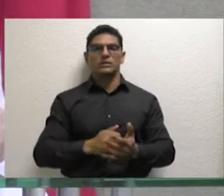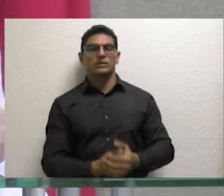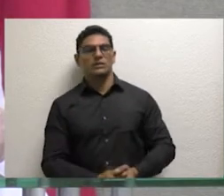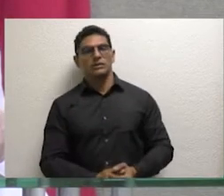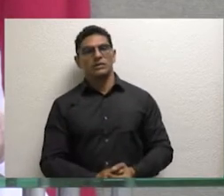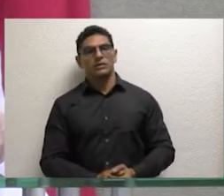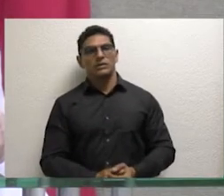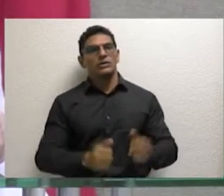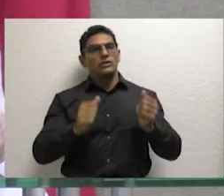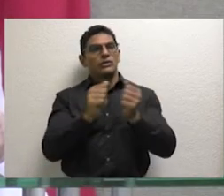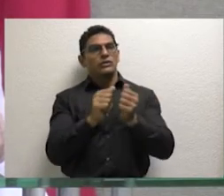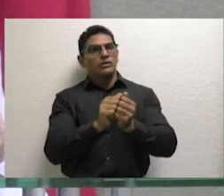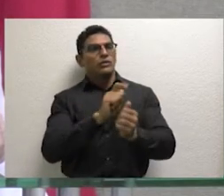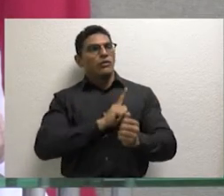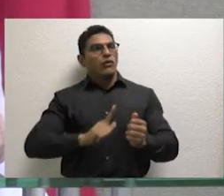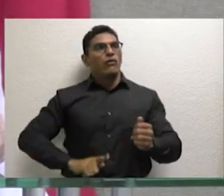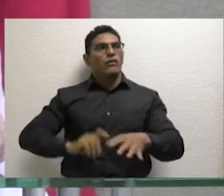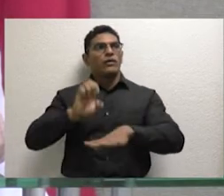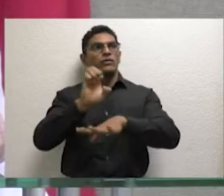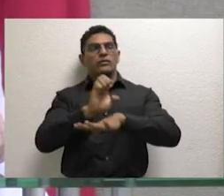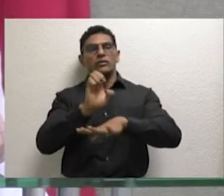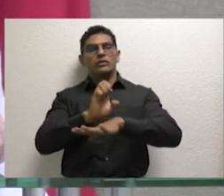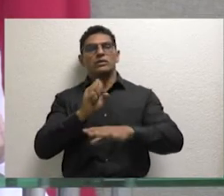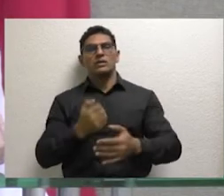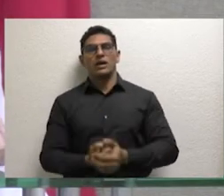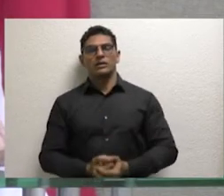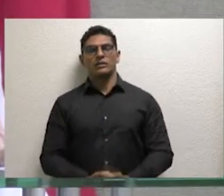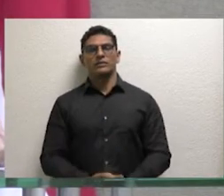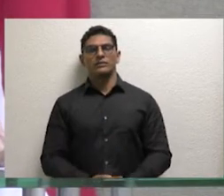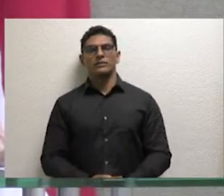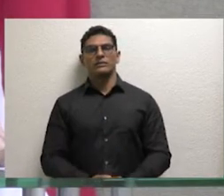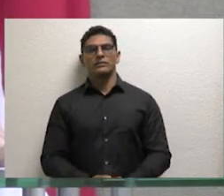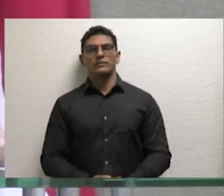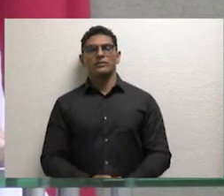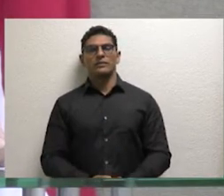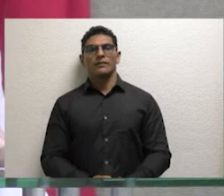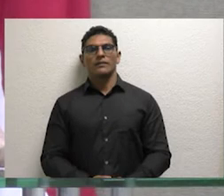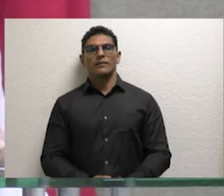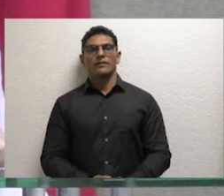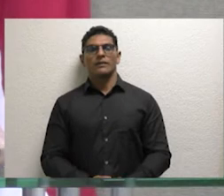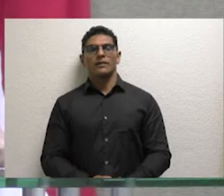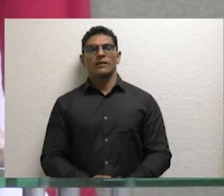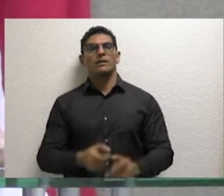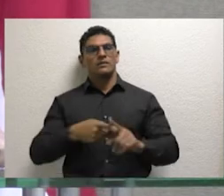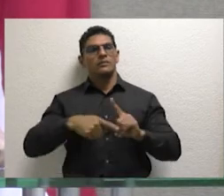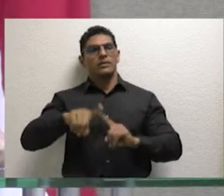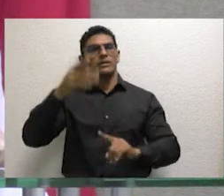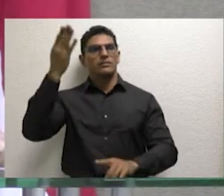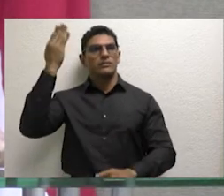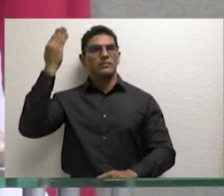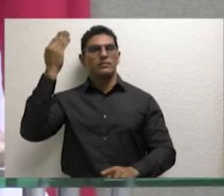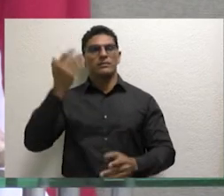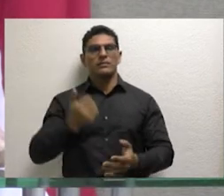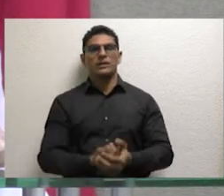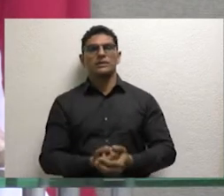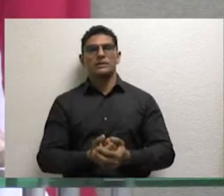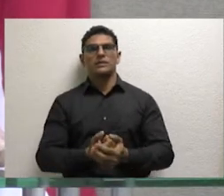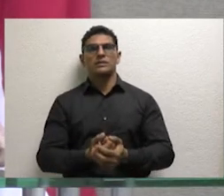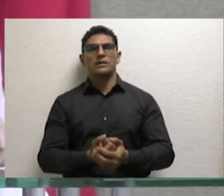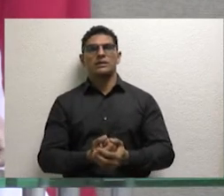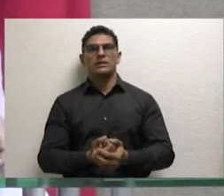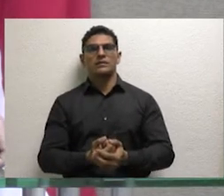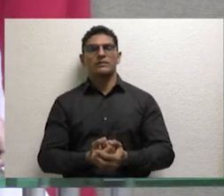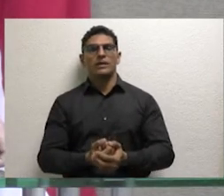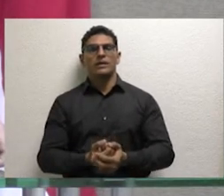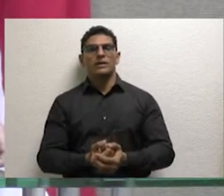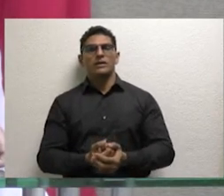junto com o governo do estado nós tivemos dentro desse seminário semana passada então o Josué